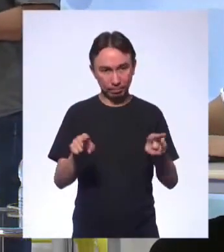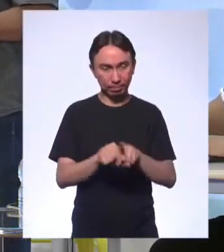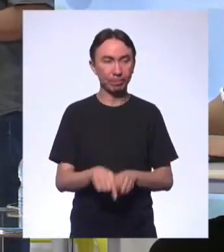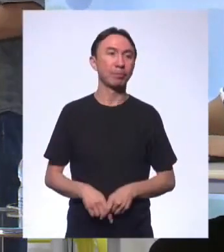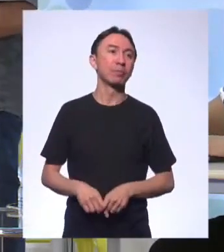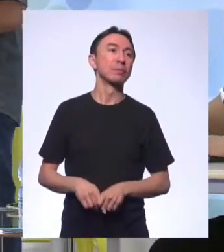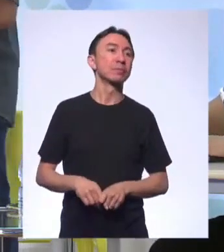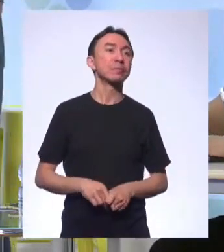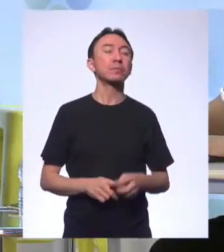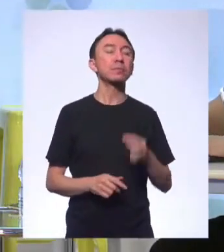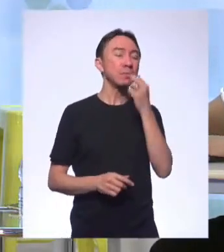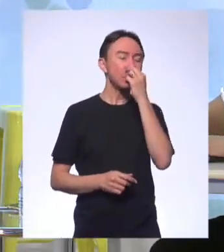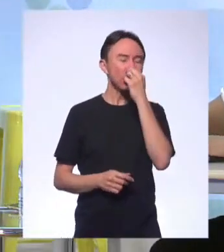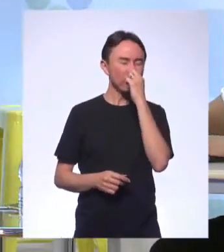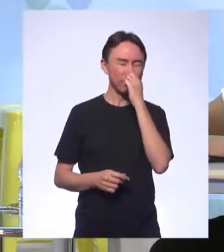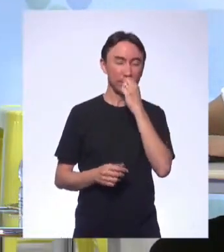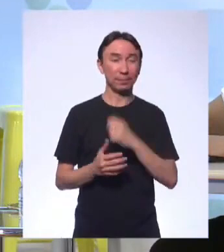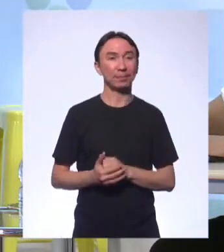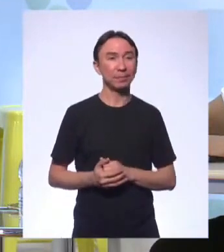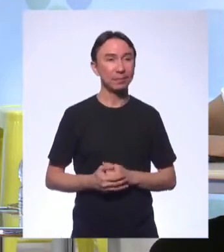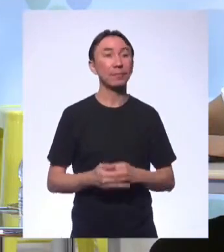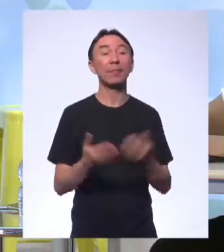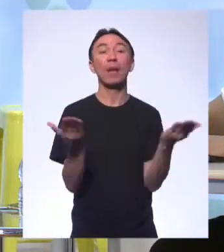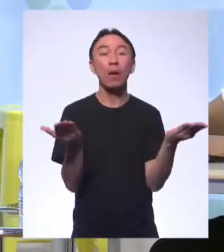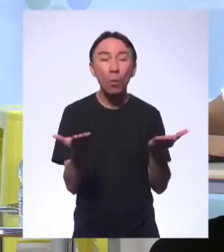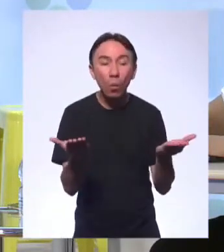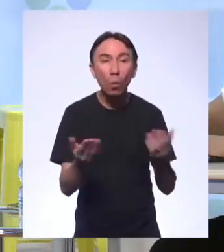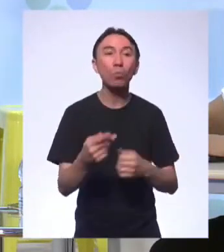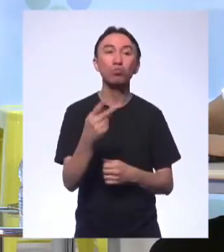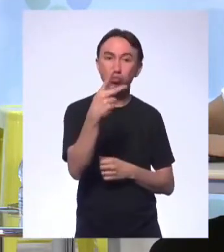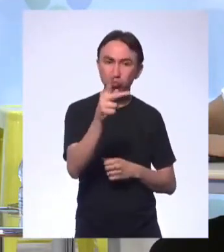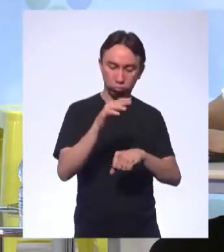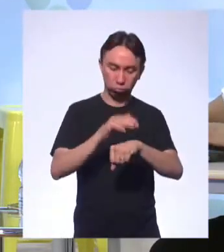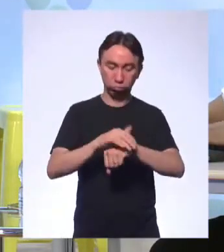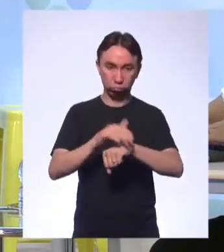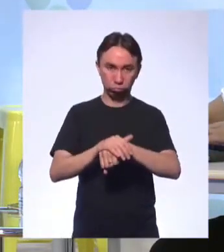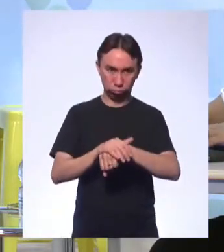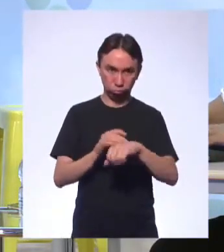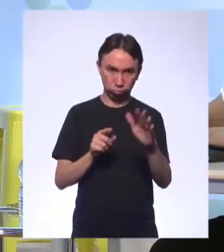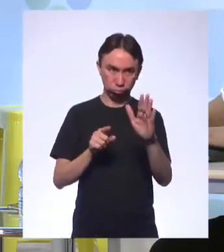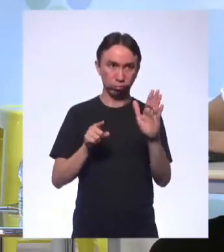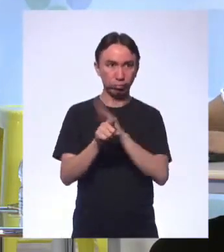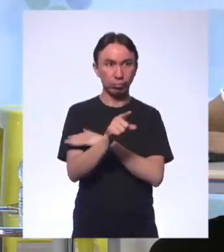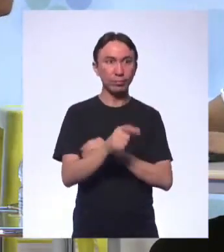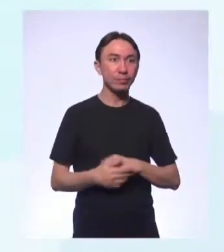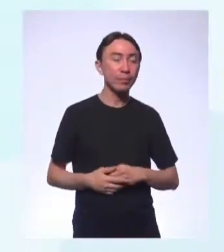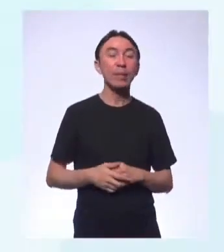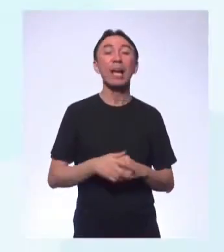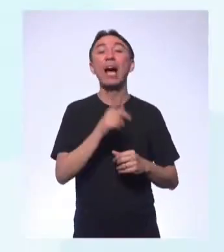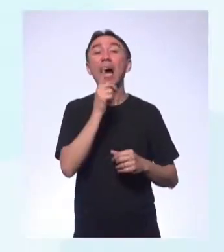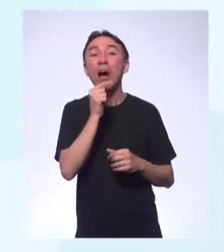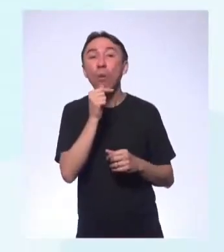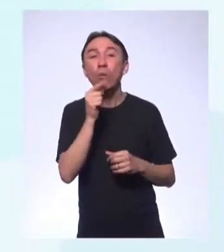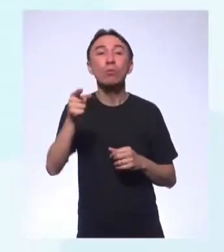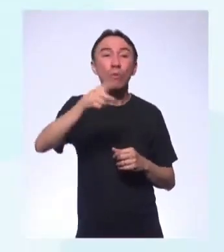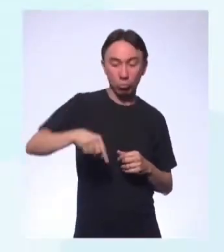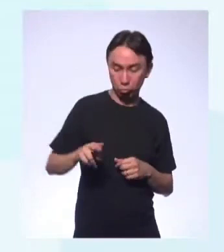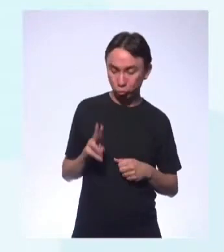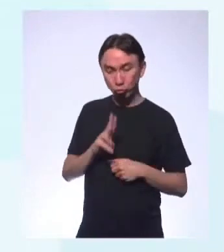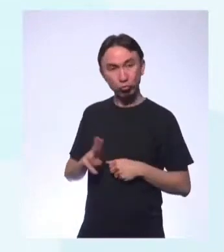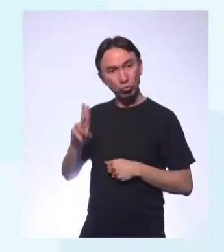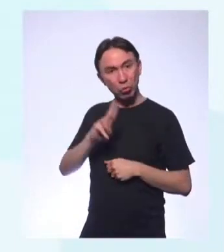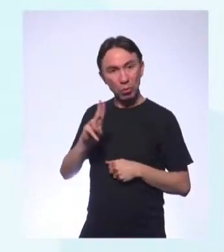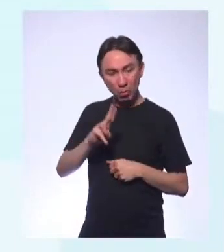temos então, agora é sua vez, uma outra interação. Para onde vai a água que utilizamos?